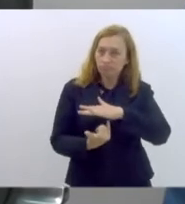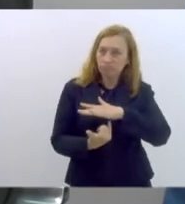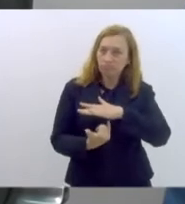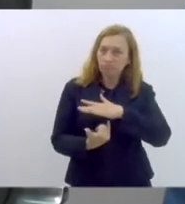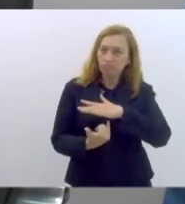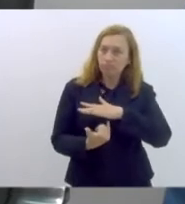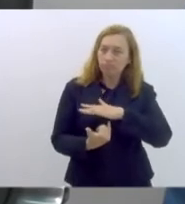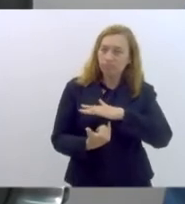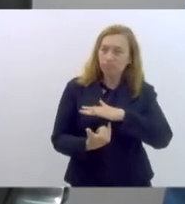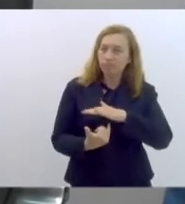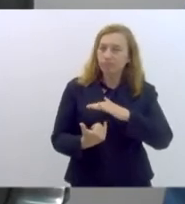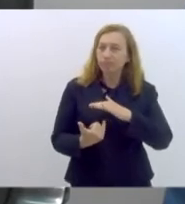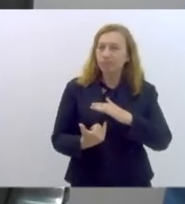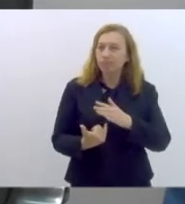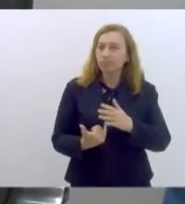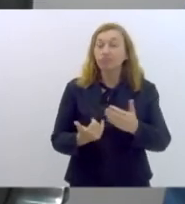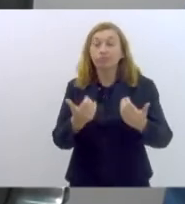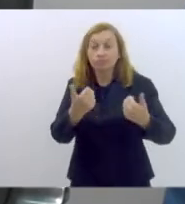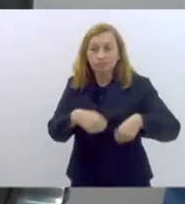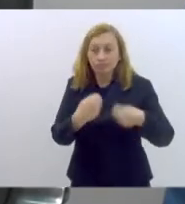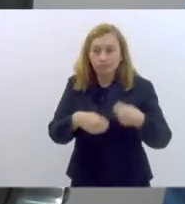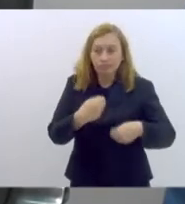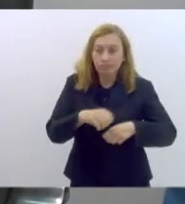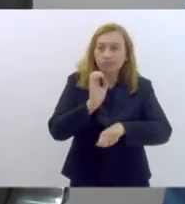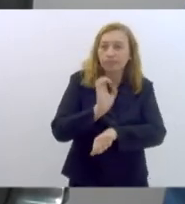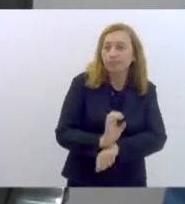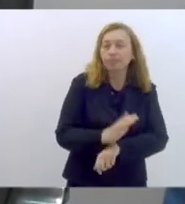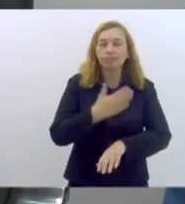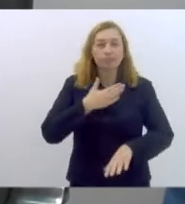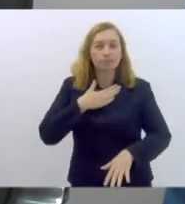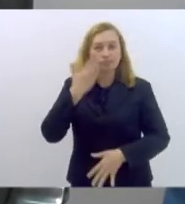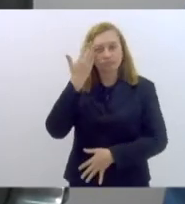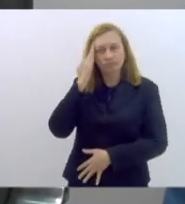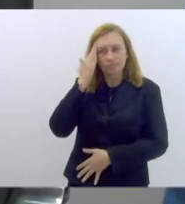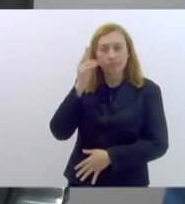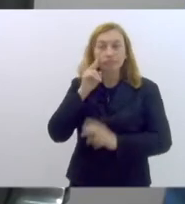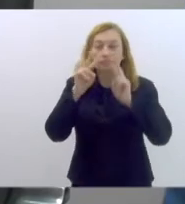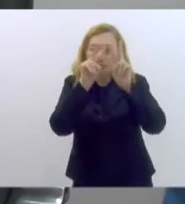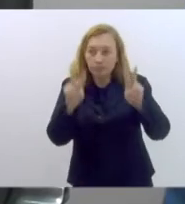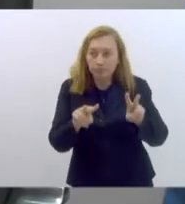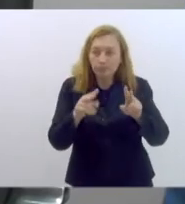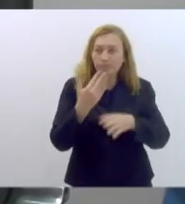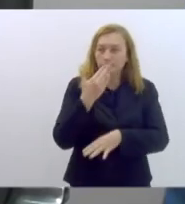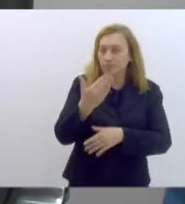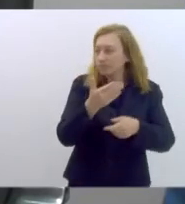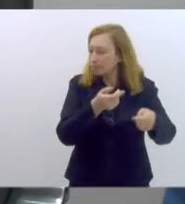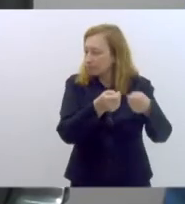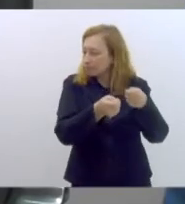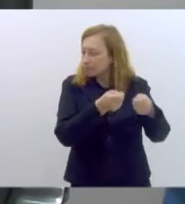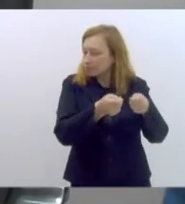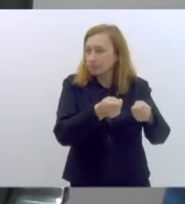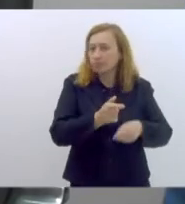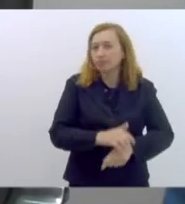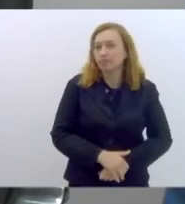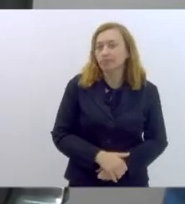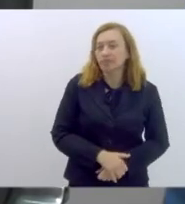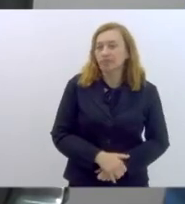é o coração do Estado, no meu entendimento, sob o ponto de vista desse tipo de controle.